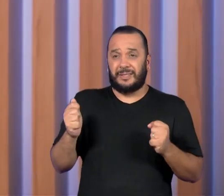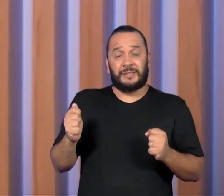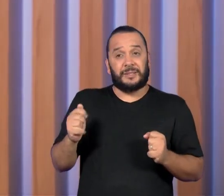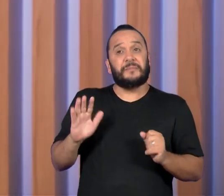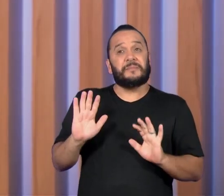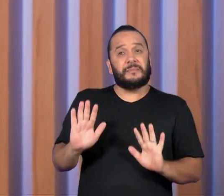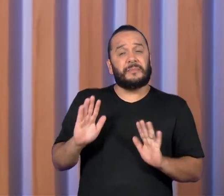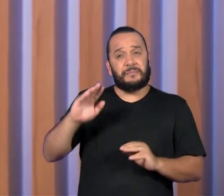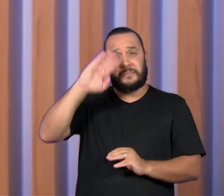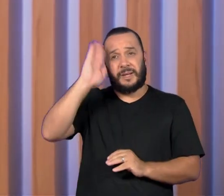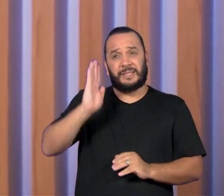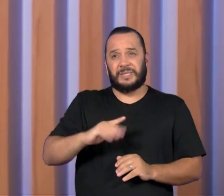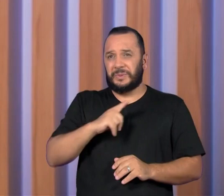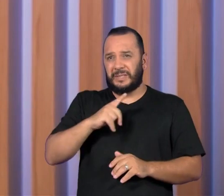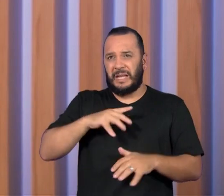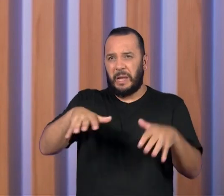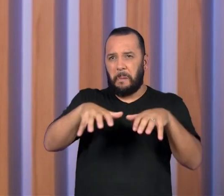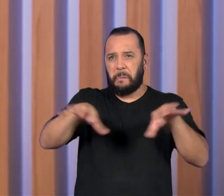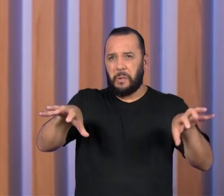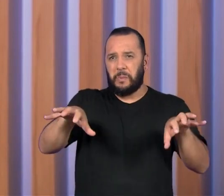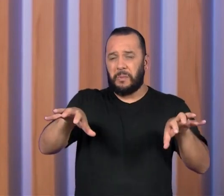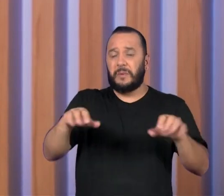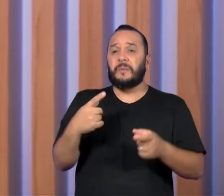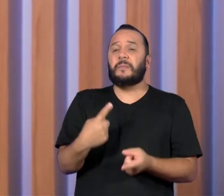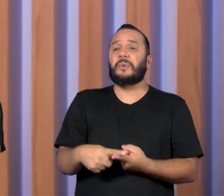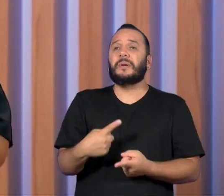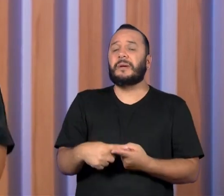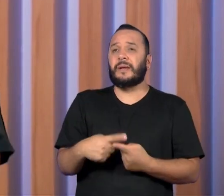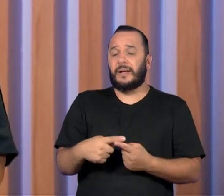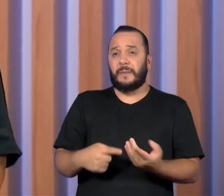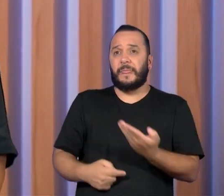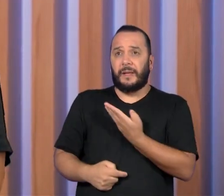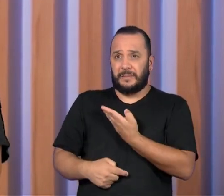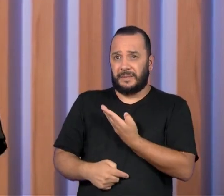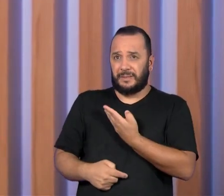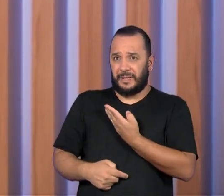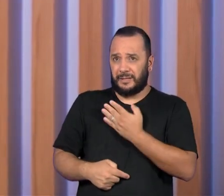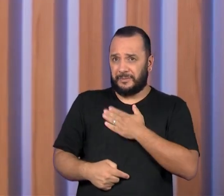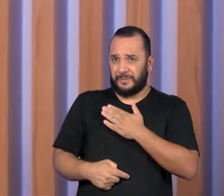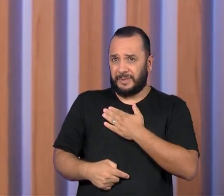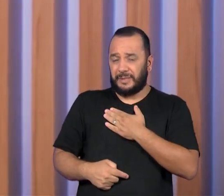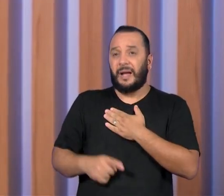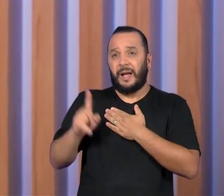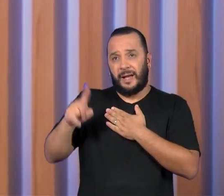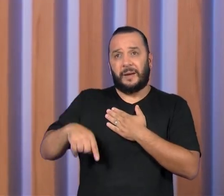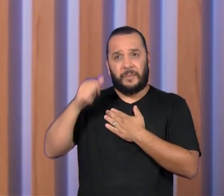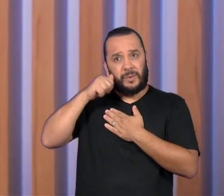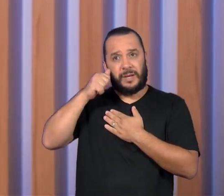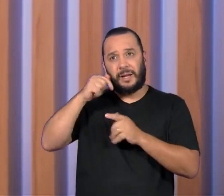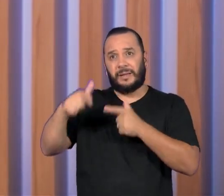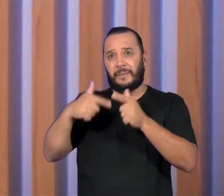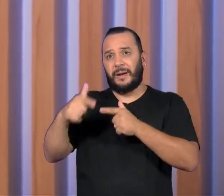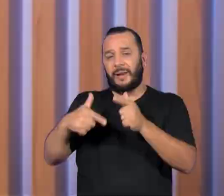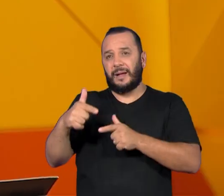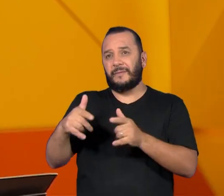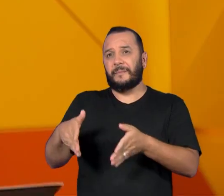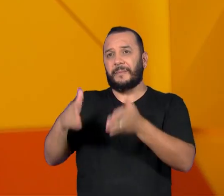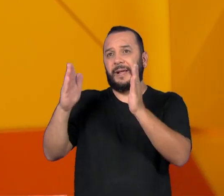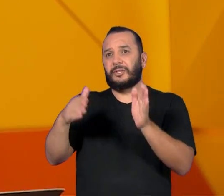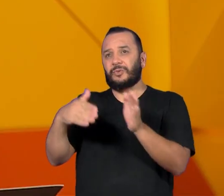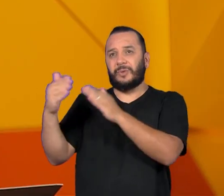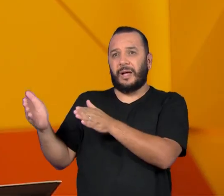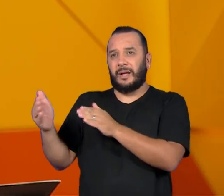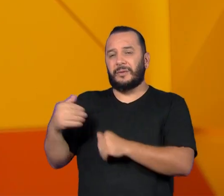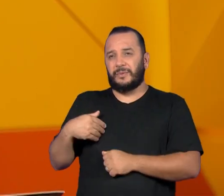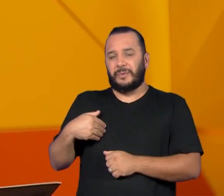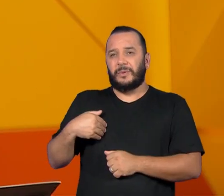que existe até hoje, porque as minhas amizades, Cris, se tornaram as meninas que trabalhavam no apartamento do lado. Os